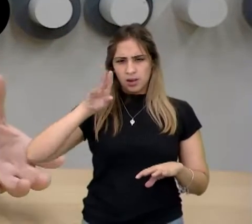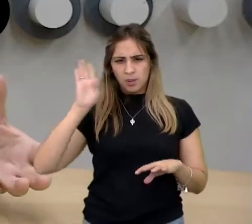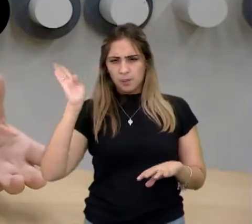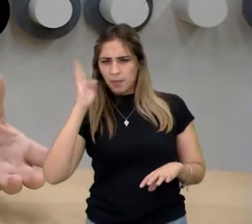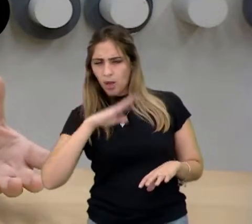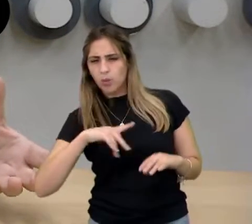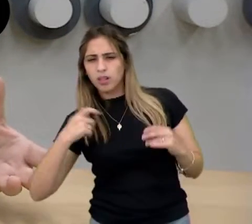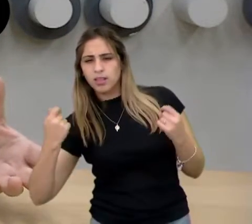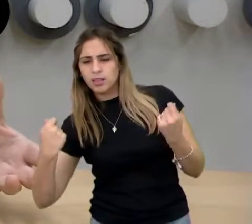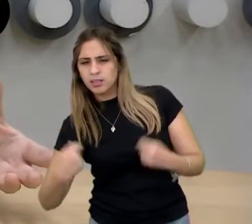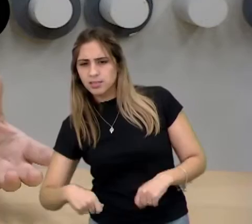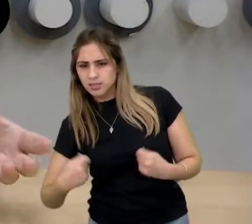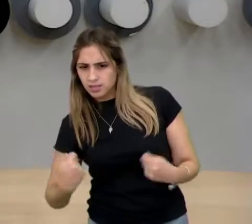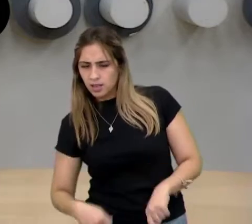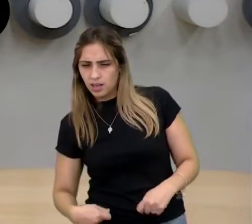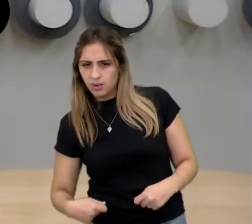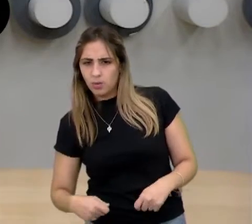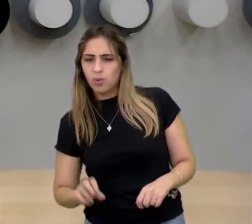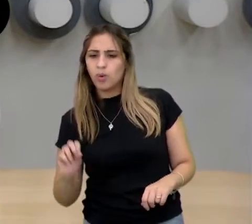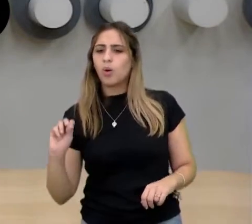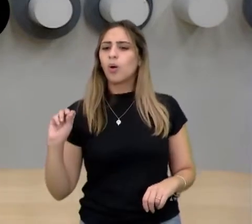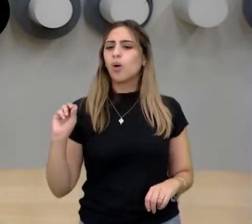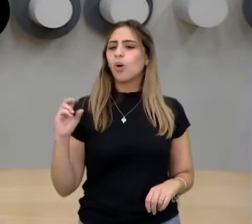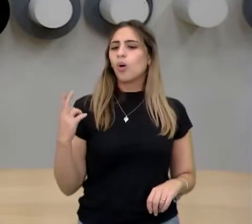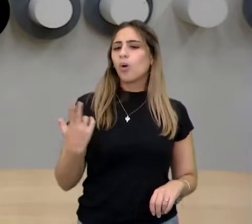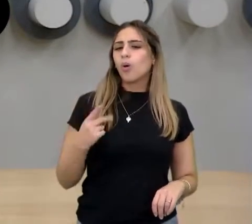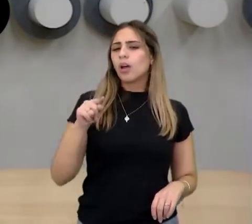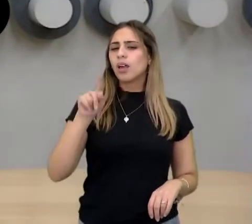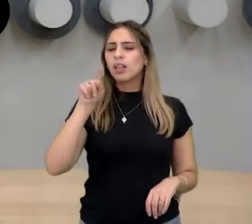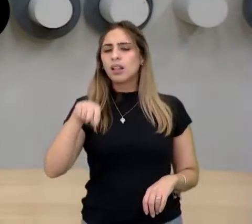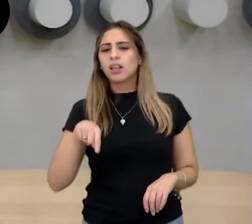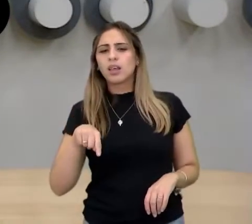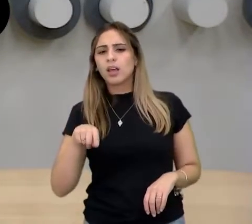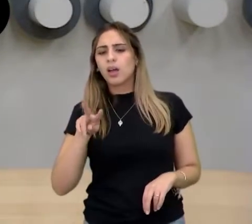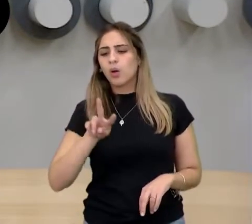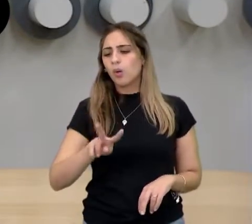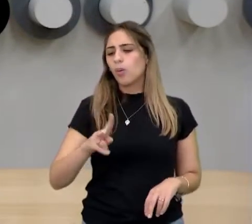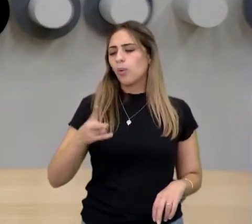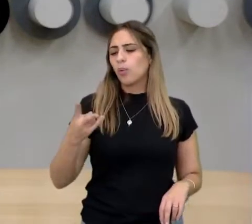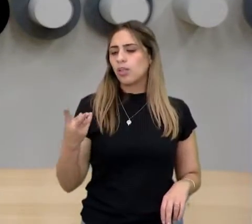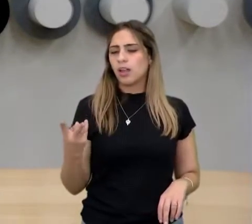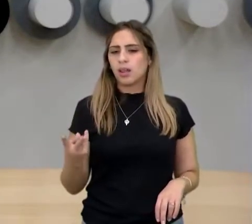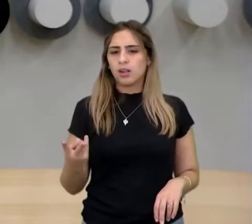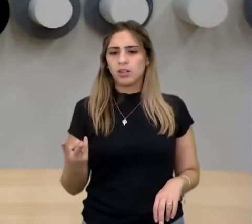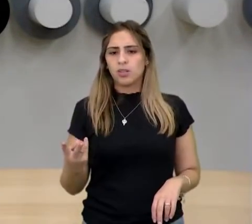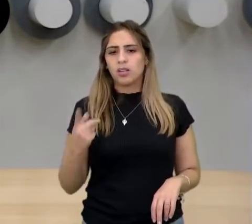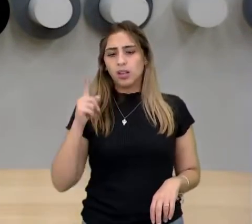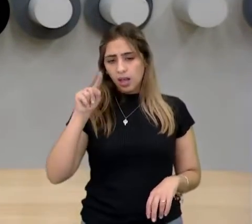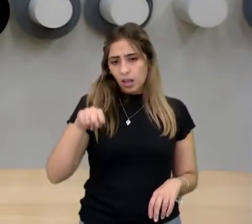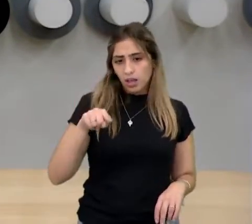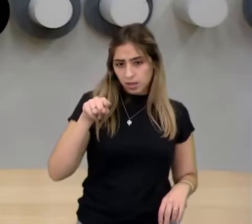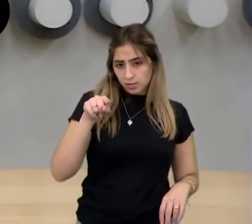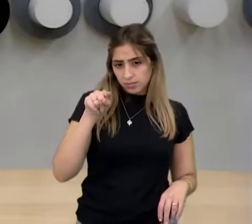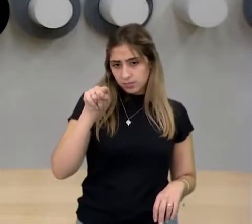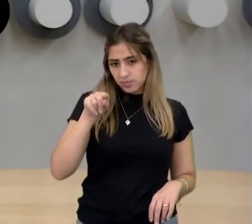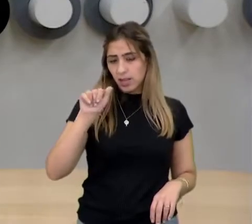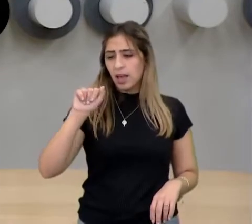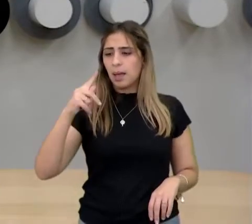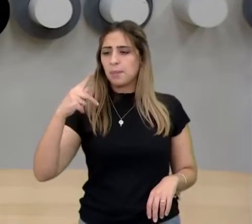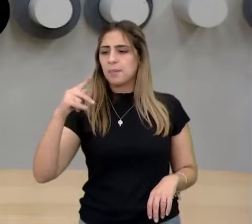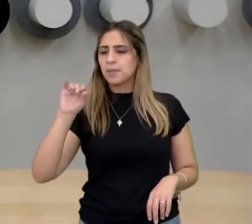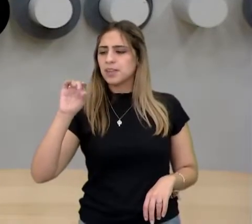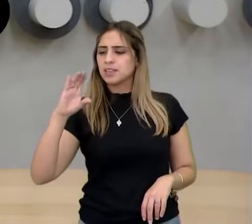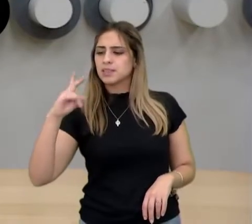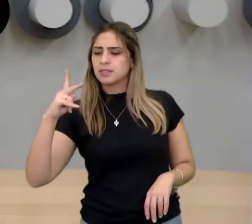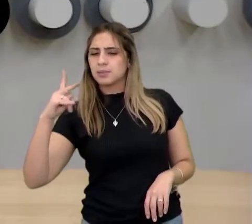necessário, né? Ou será que ele, ao contrário, ele é uma espécie de ápice